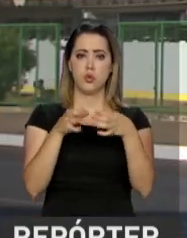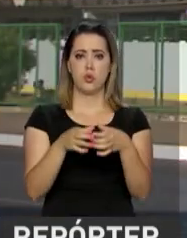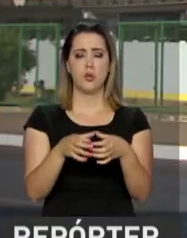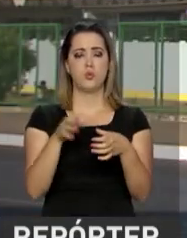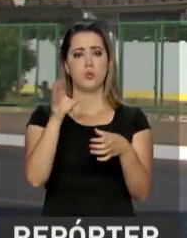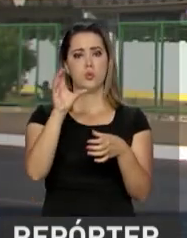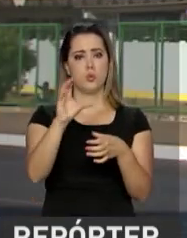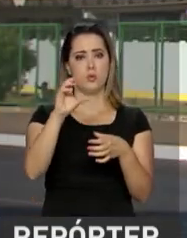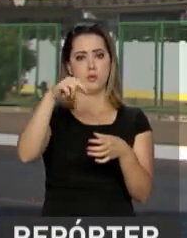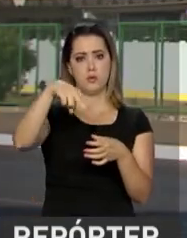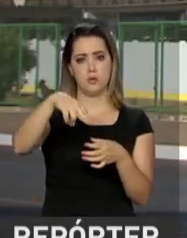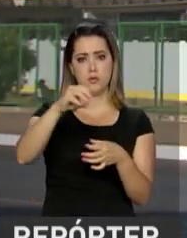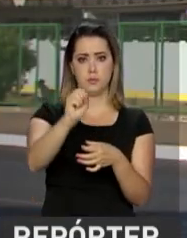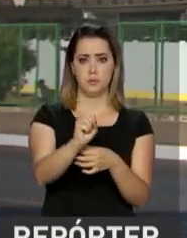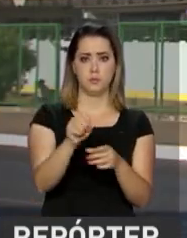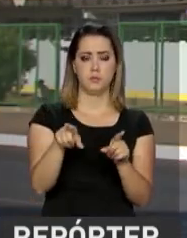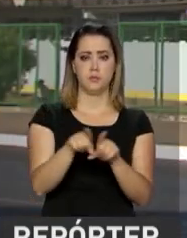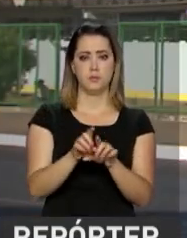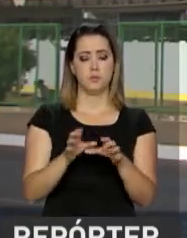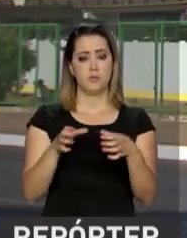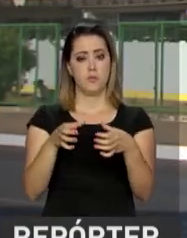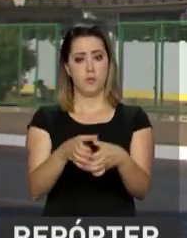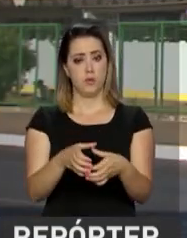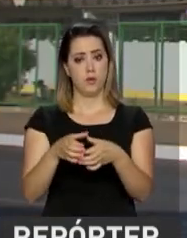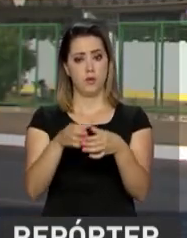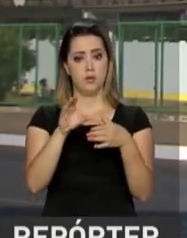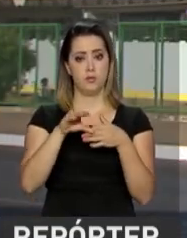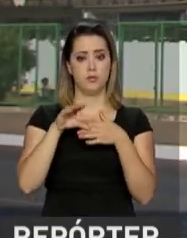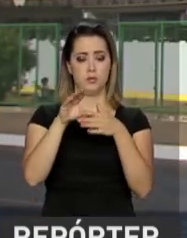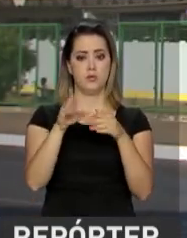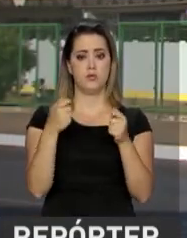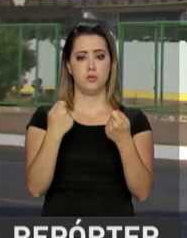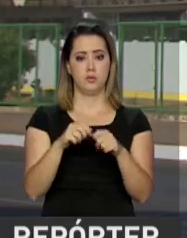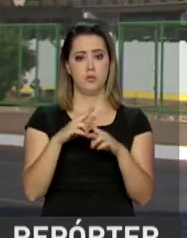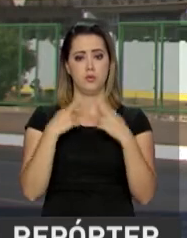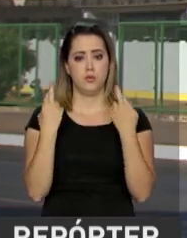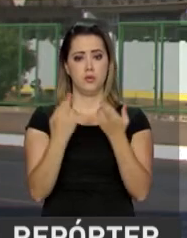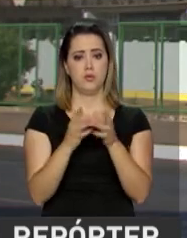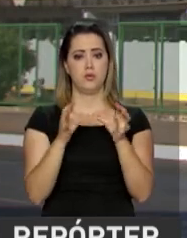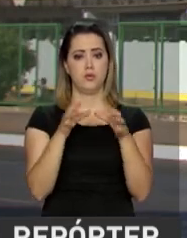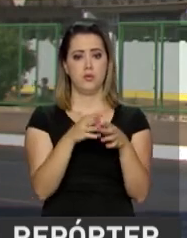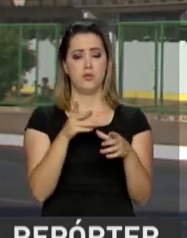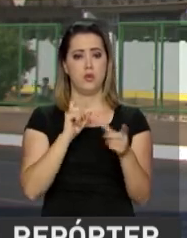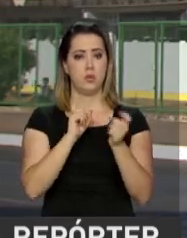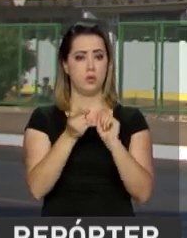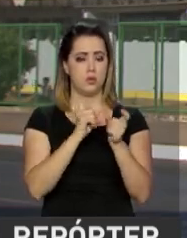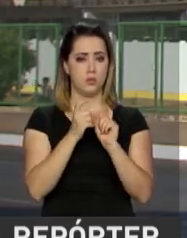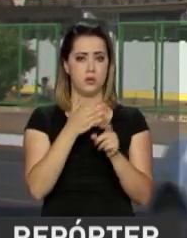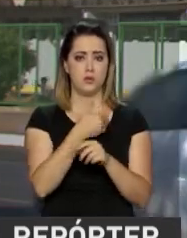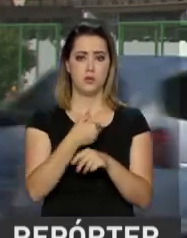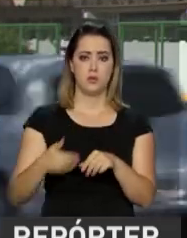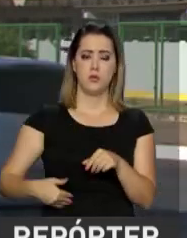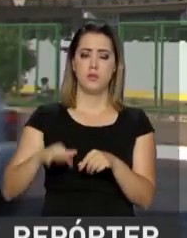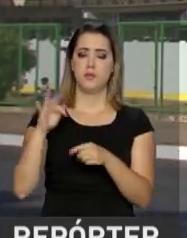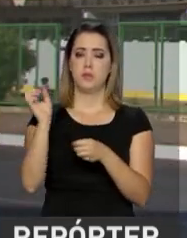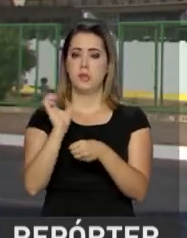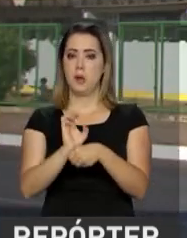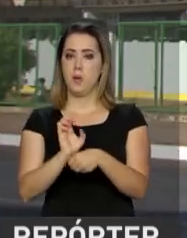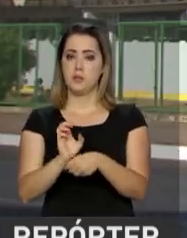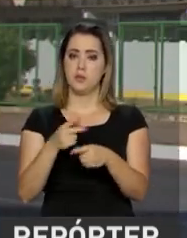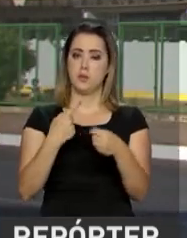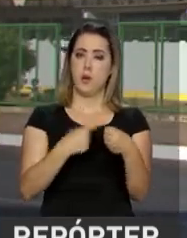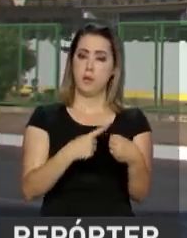e na comissão intergestores tripartite um grupo que reúne gestores das esferas federal estadual e